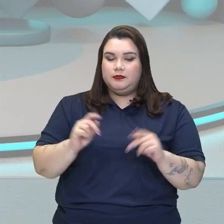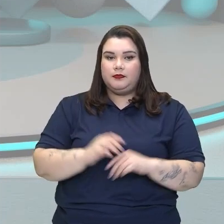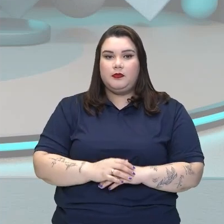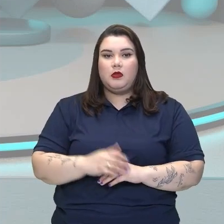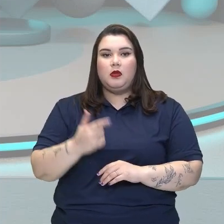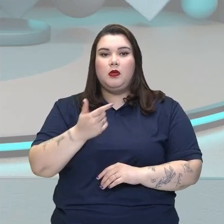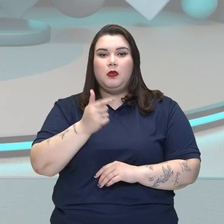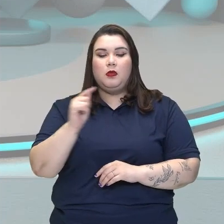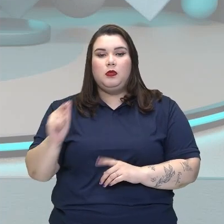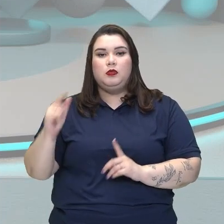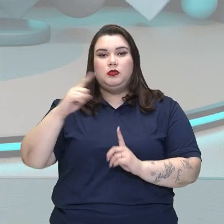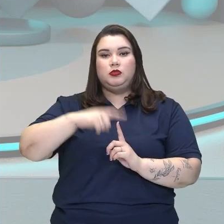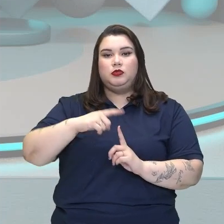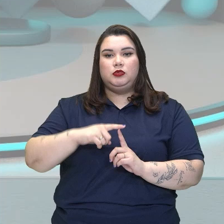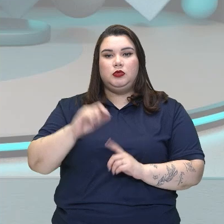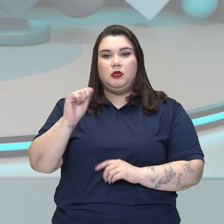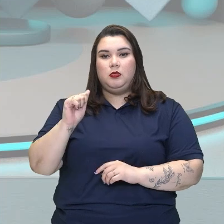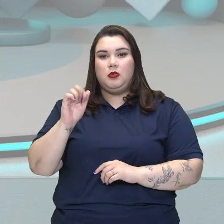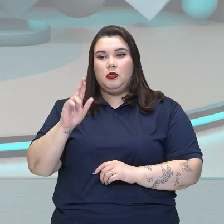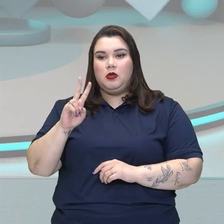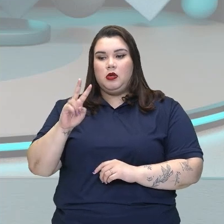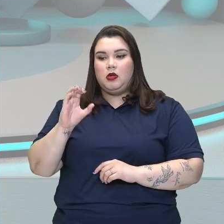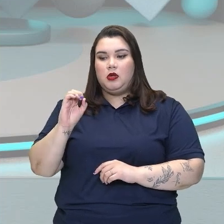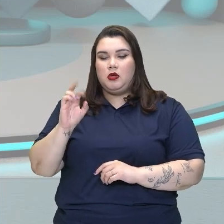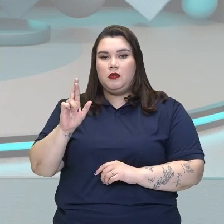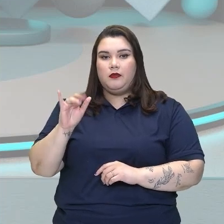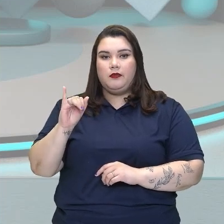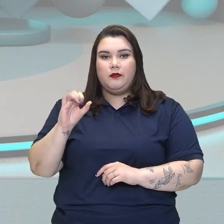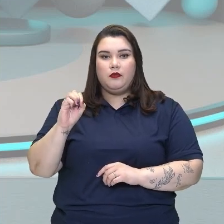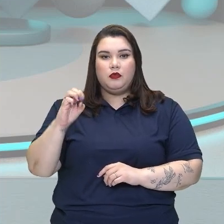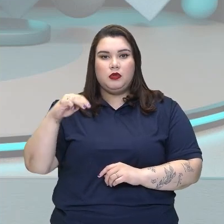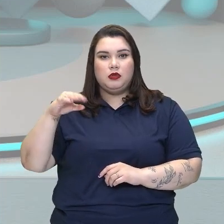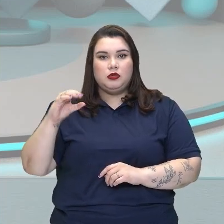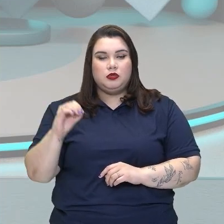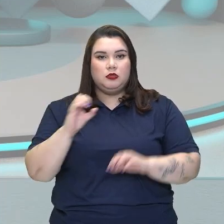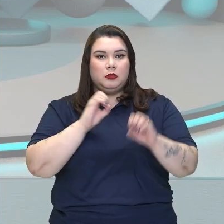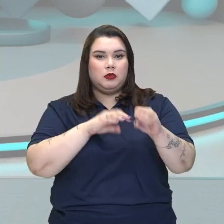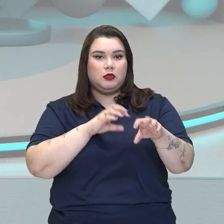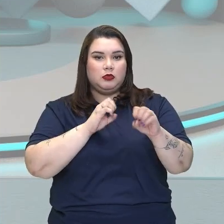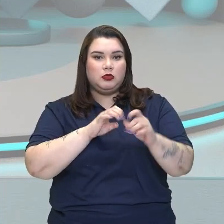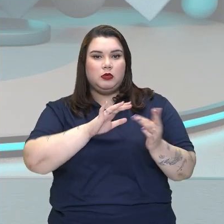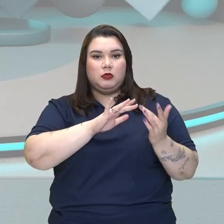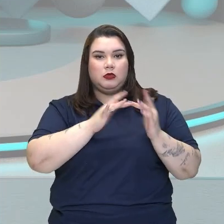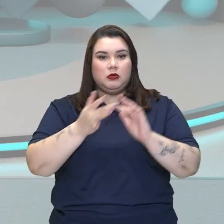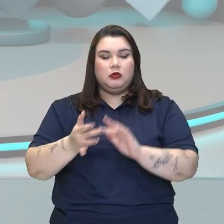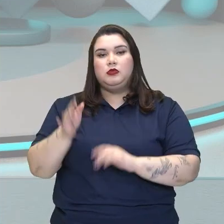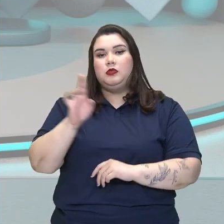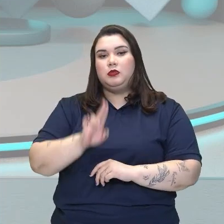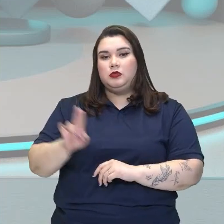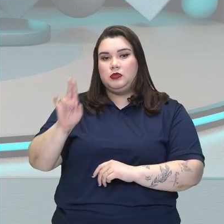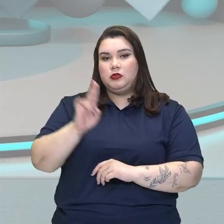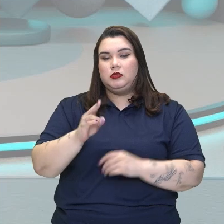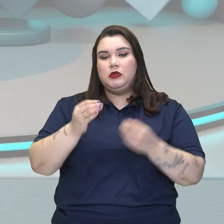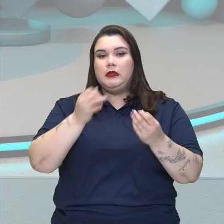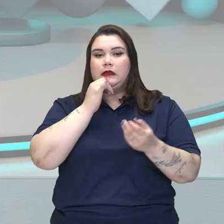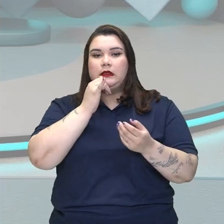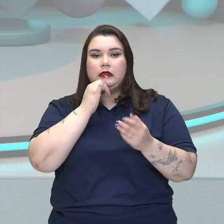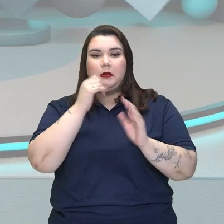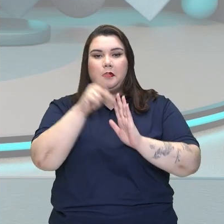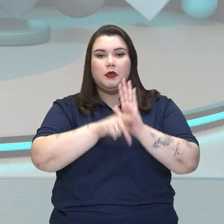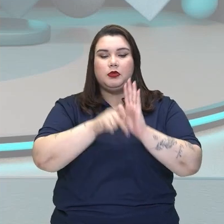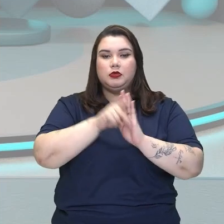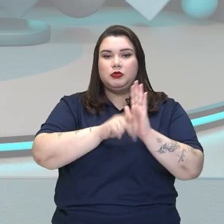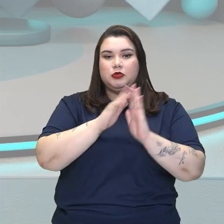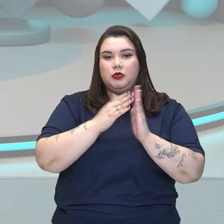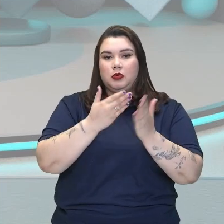o educacional também, gente. Tá aí, né? Usado em contextos educativos como parte de programas escolares ou